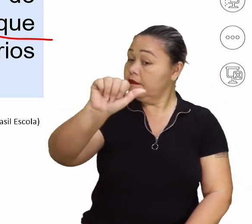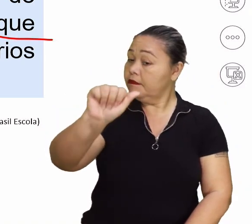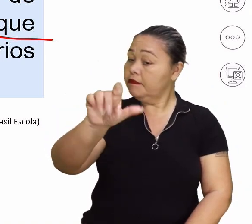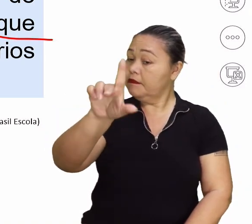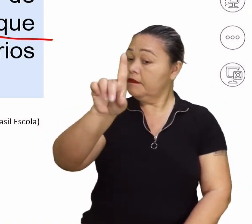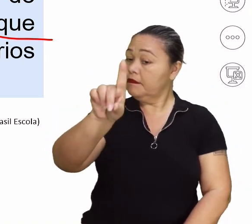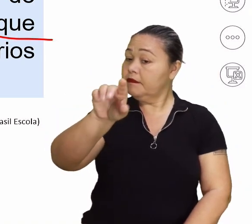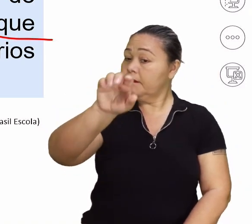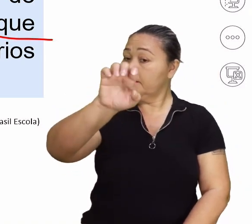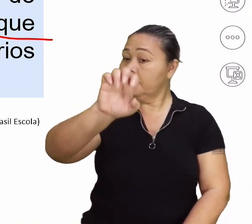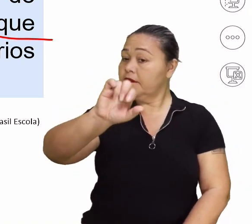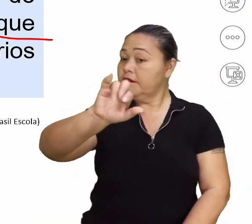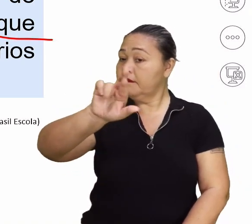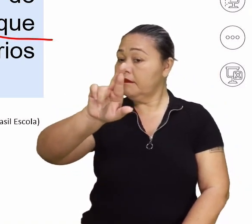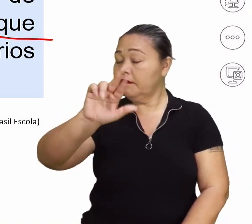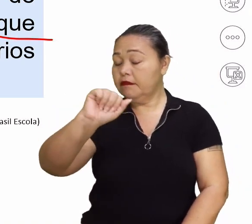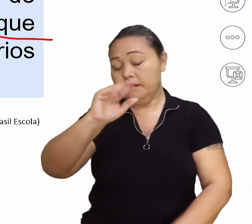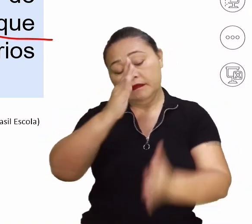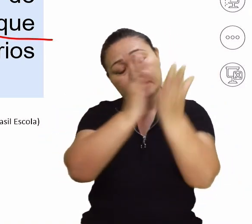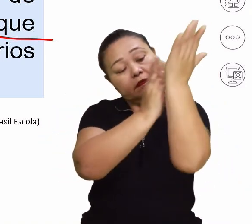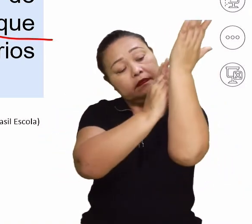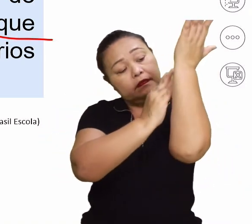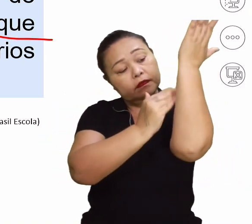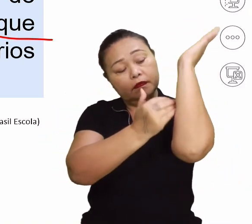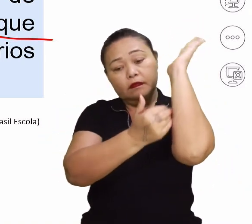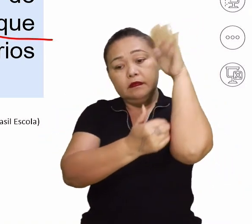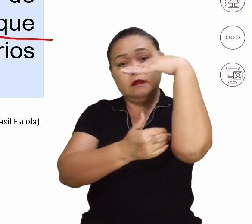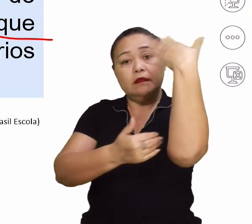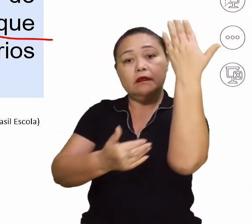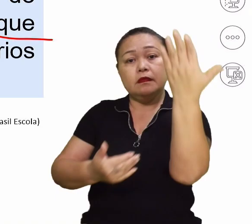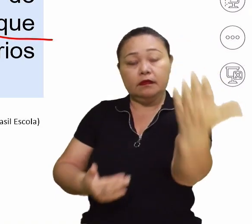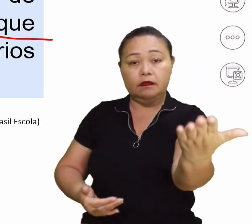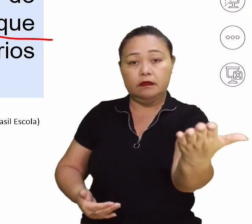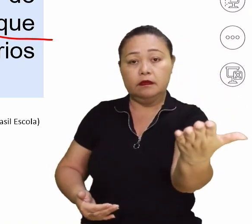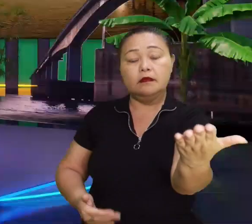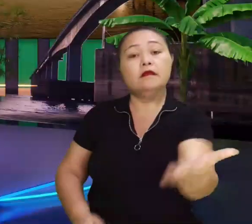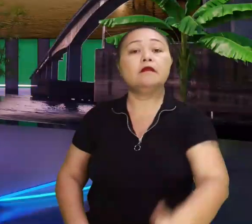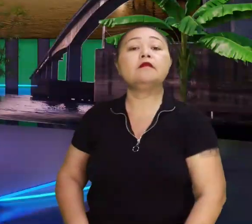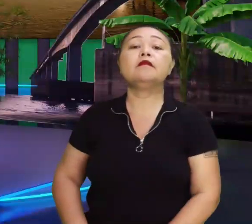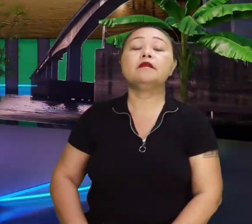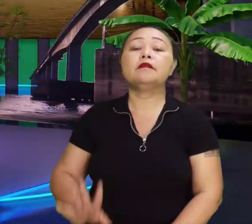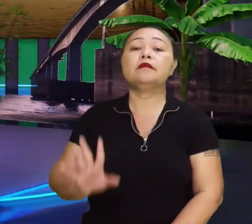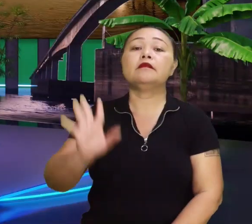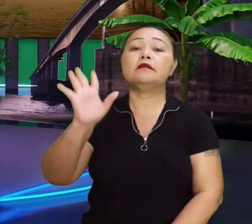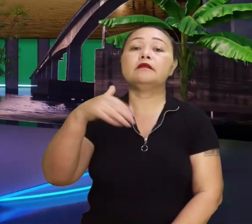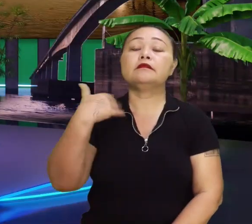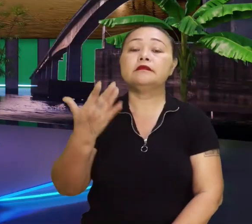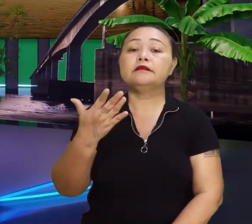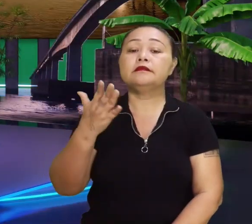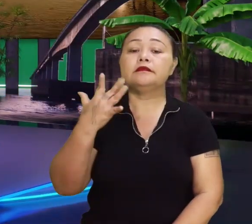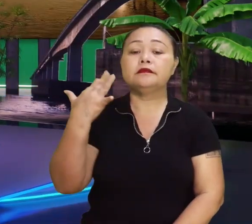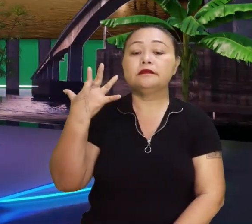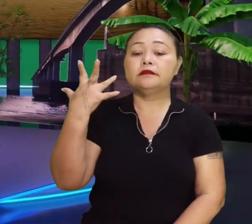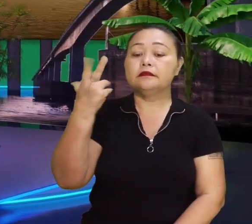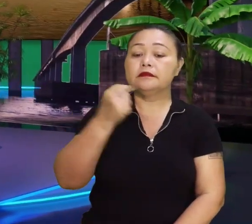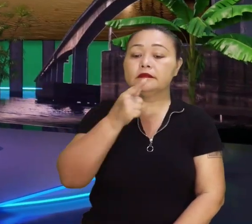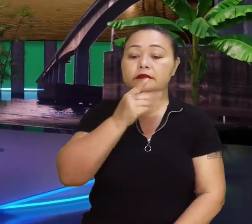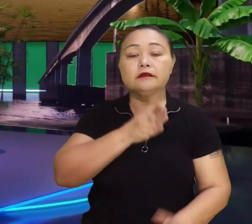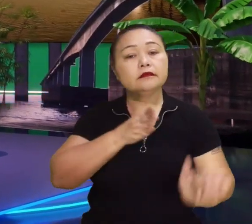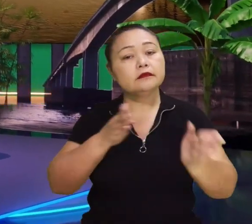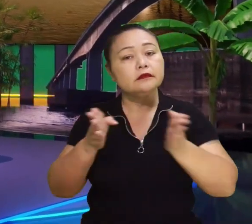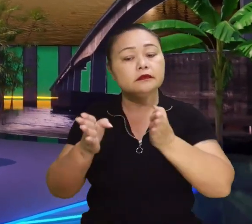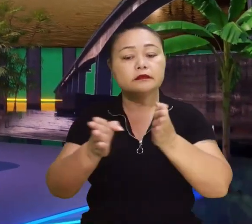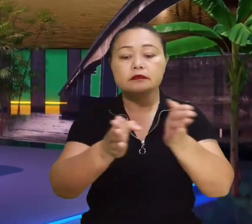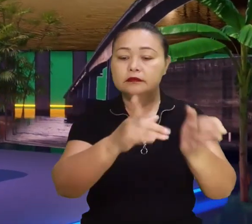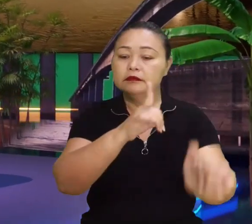Madeira, inclusive, querido aluno, olha só, um dos mais belos rios que